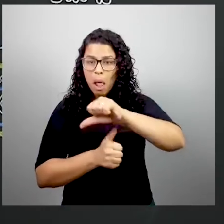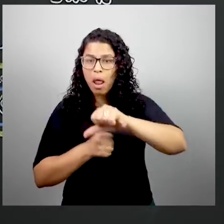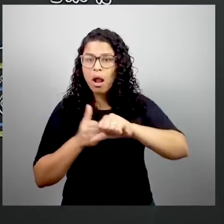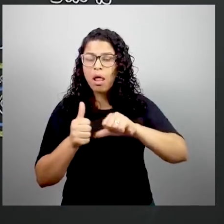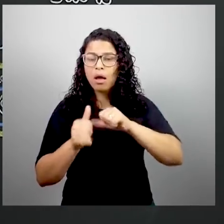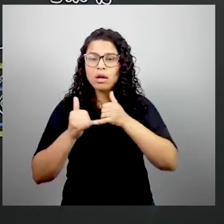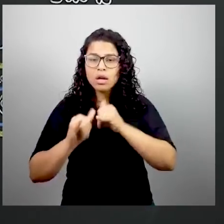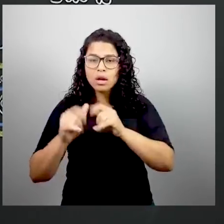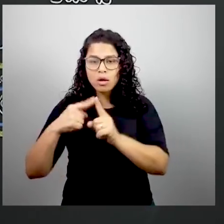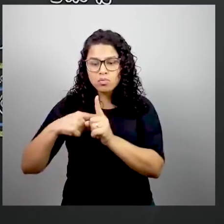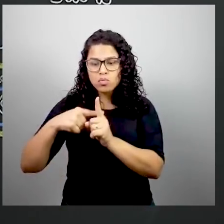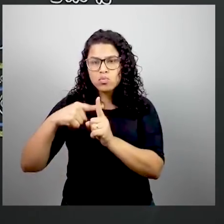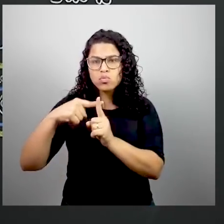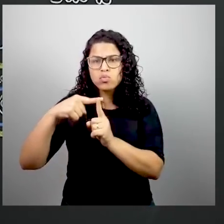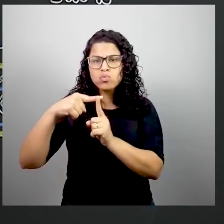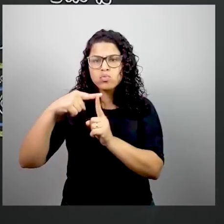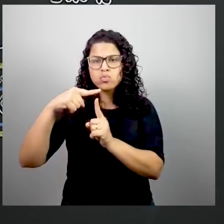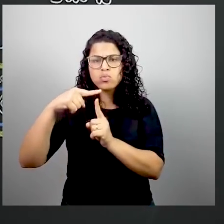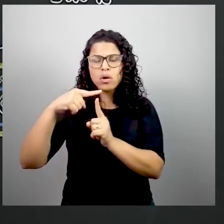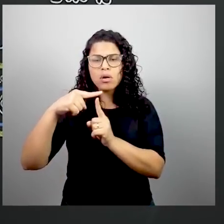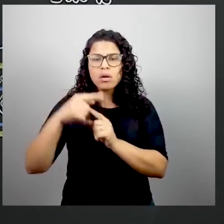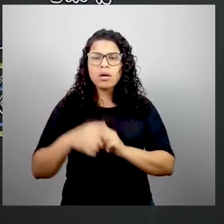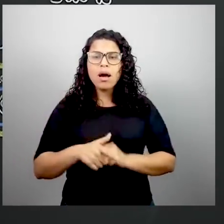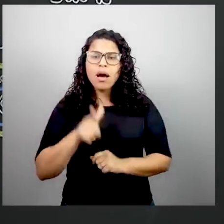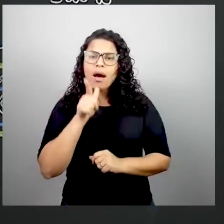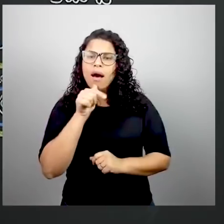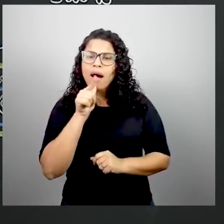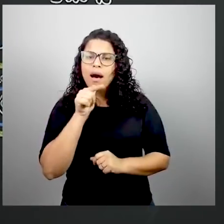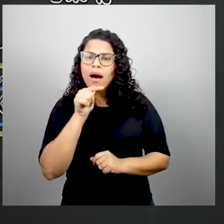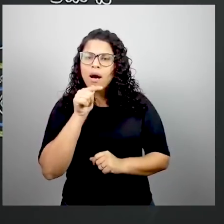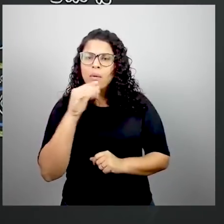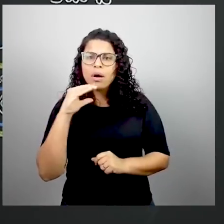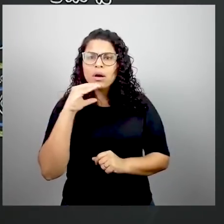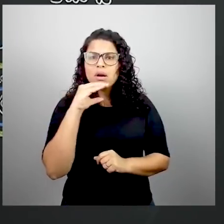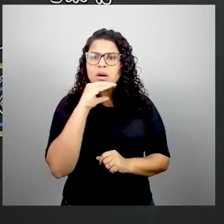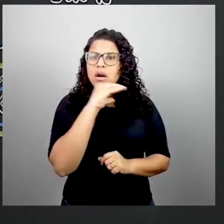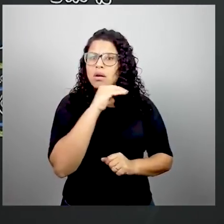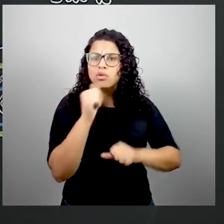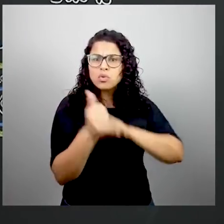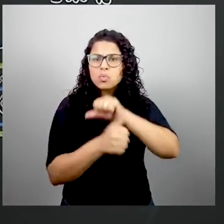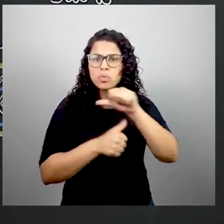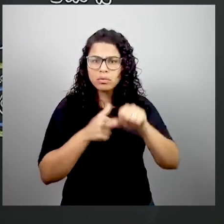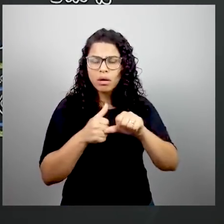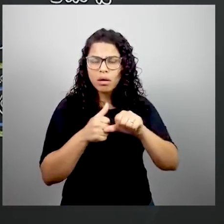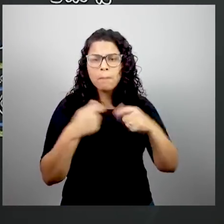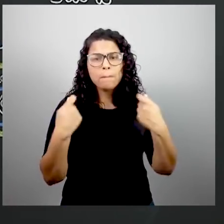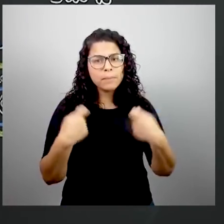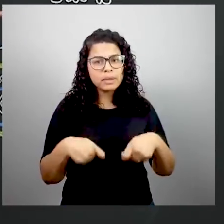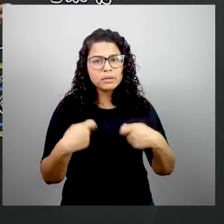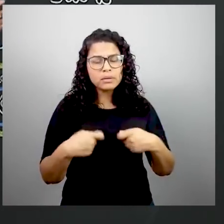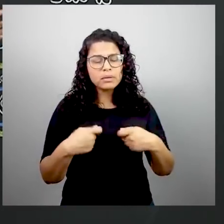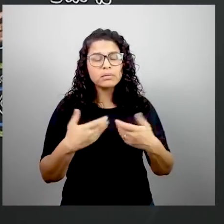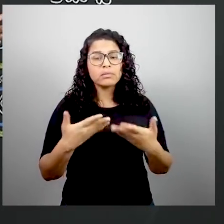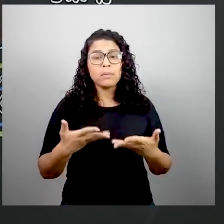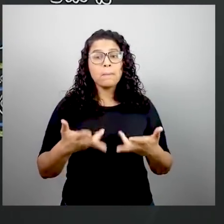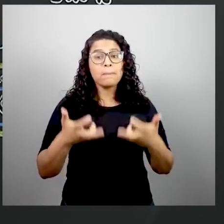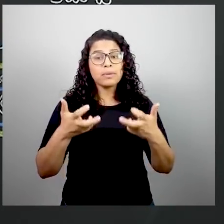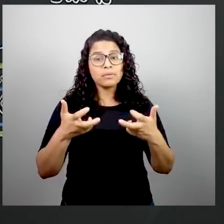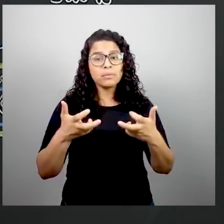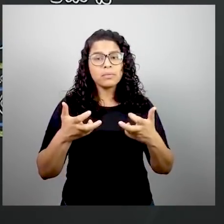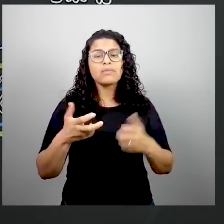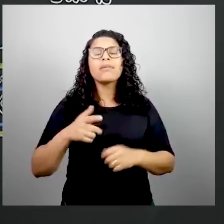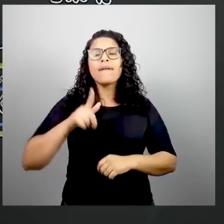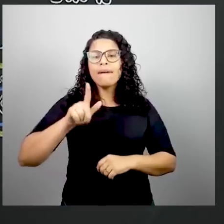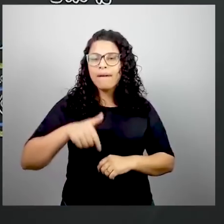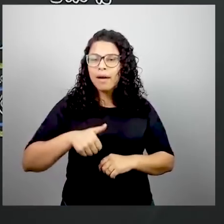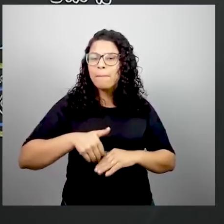numa temperatura e aumentar a temperatura, agitar as moléculas dessa água numa temperatura que eu queira, você já viu então que